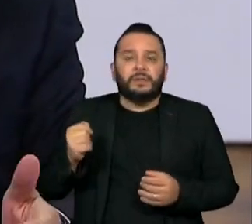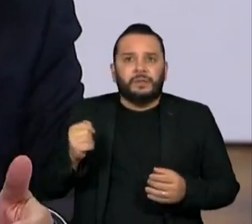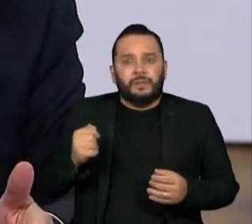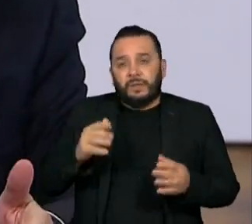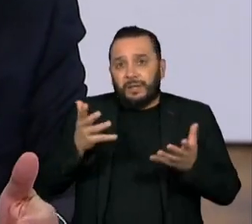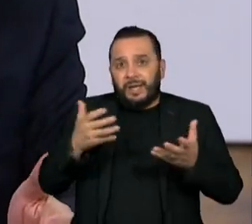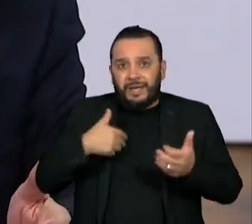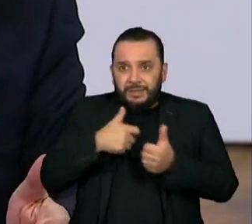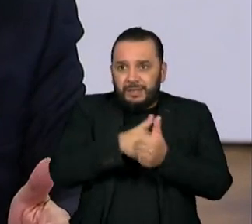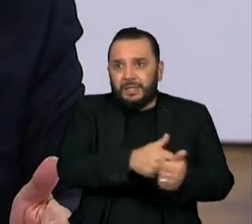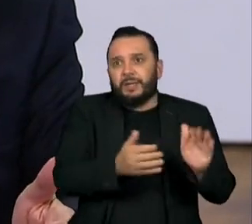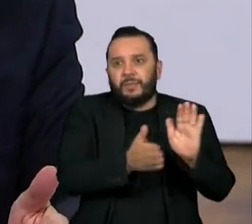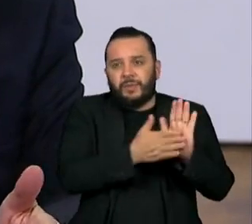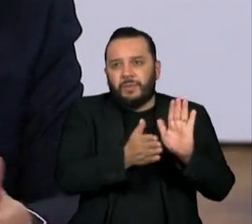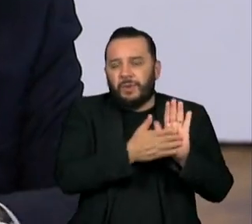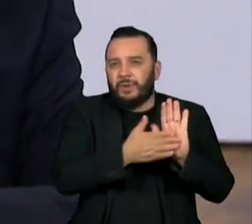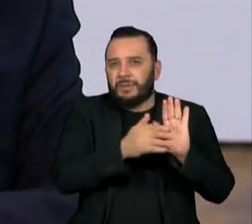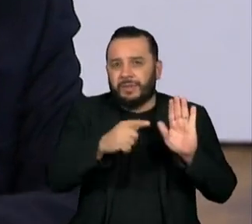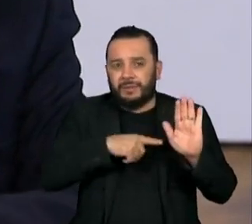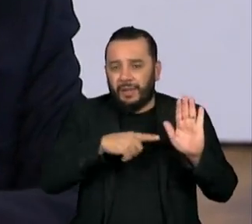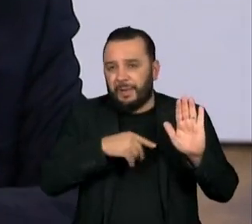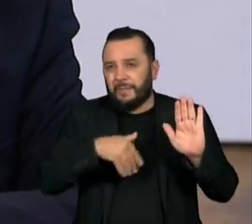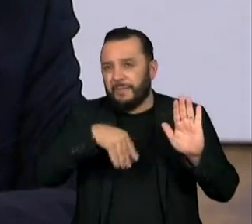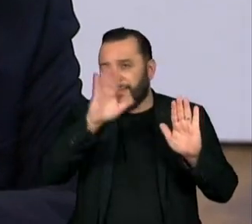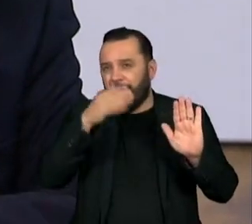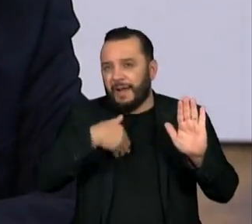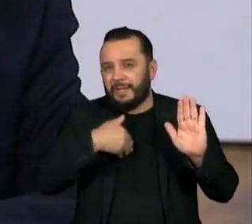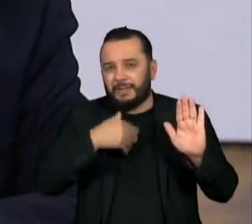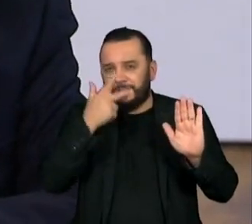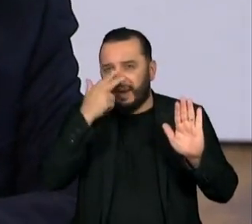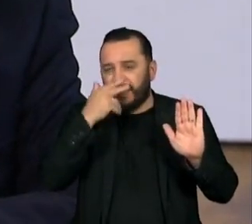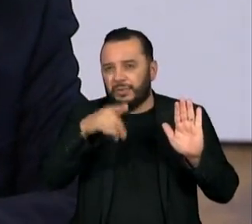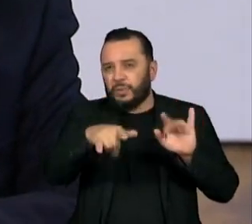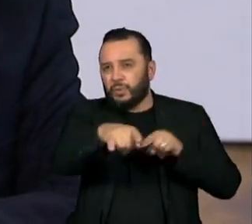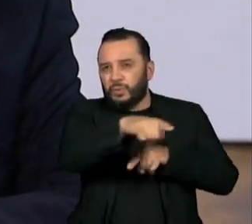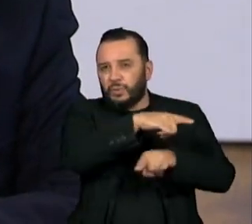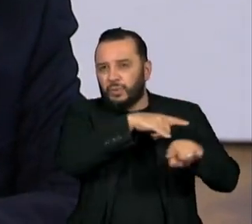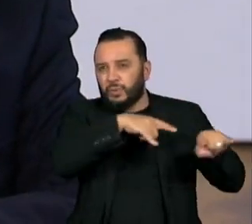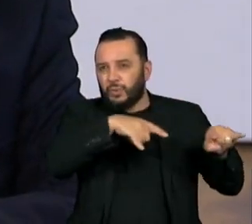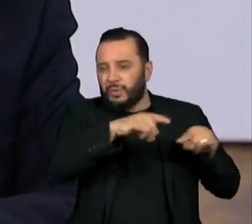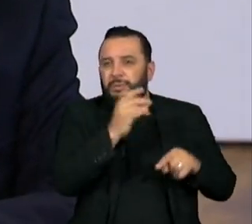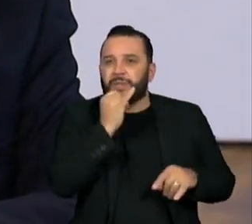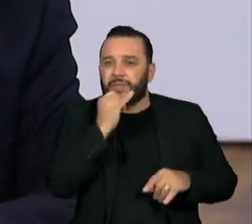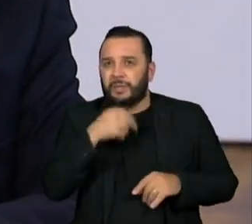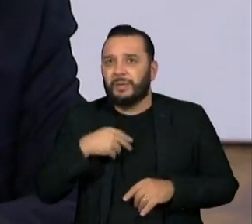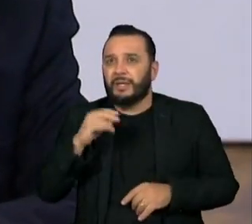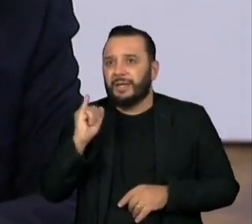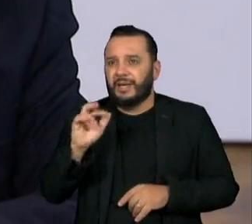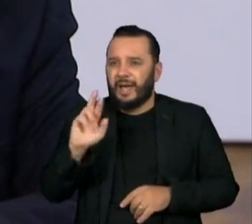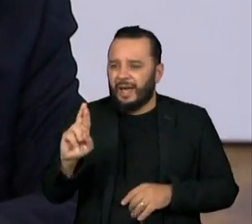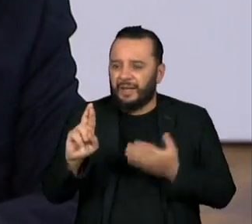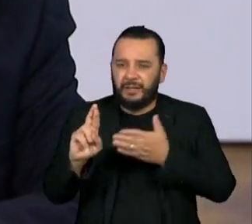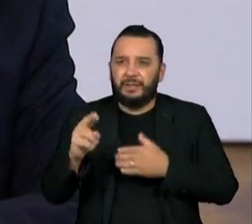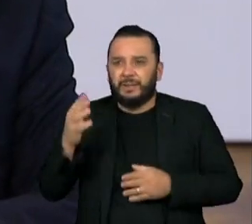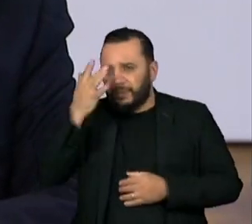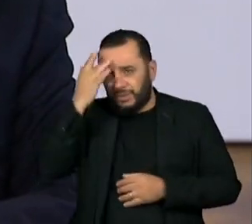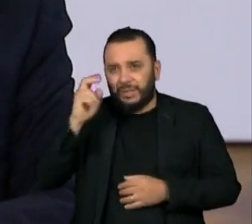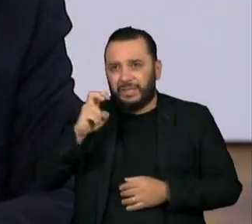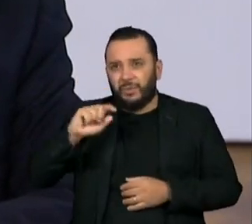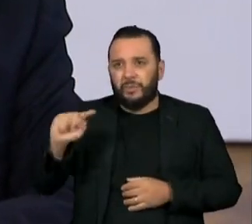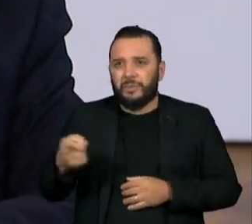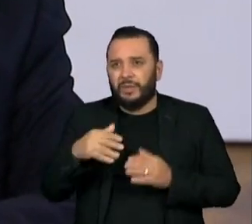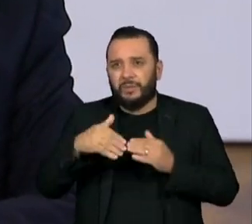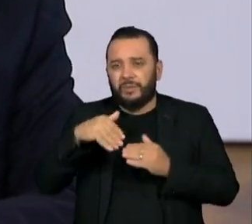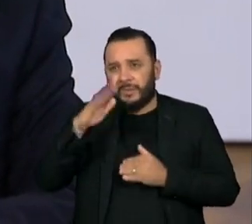faz uma proposta que tem mais apelo na digamos assim que é um enorme apelo para isentar do Imposto de Renda pessoas que ganham de cinco